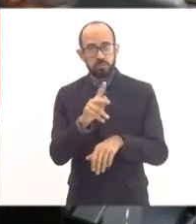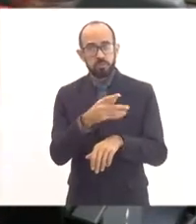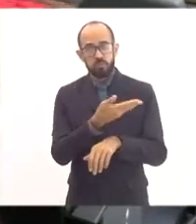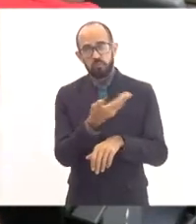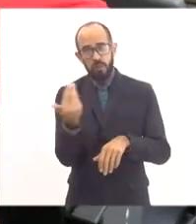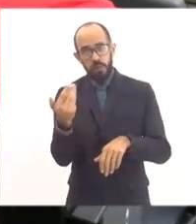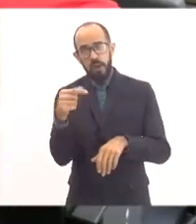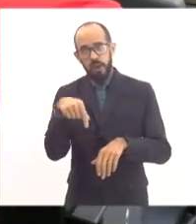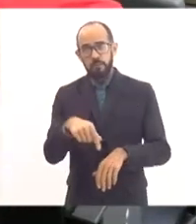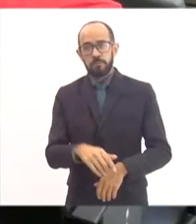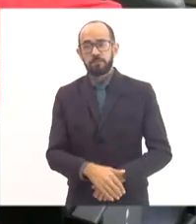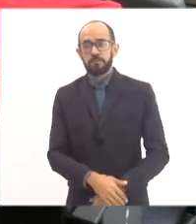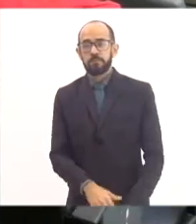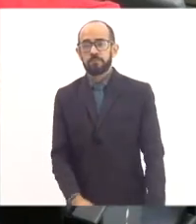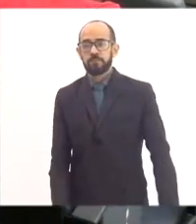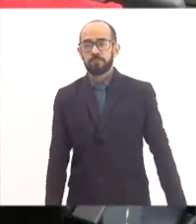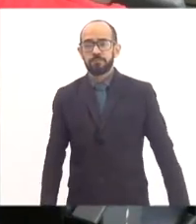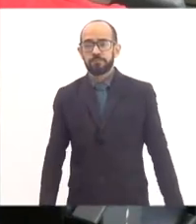frente.